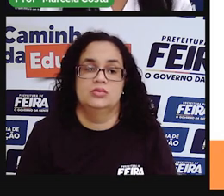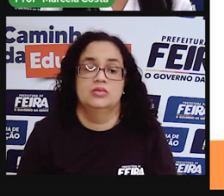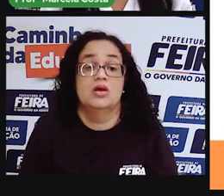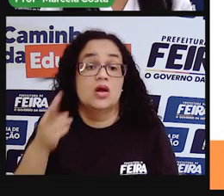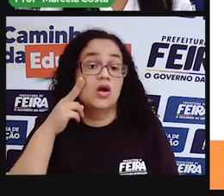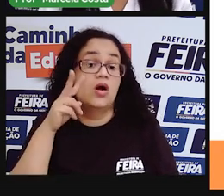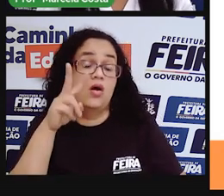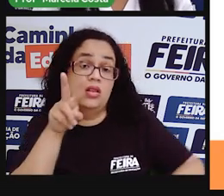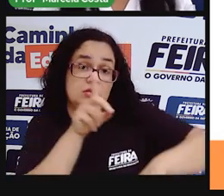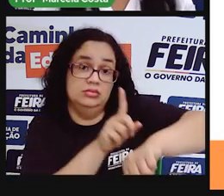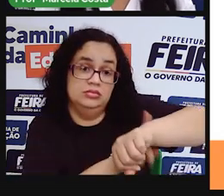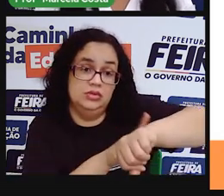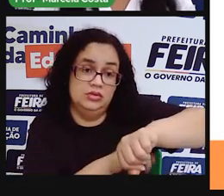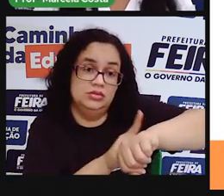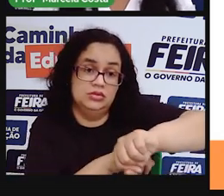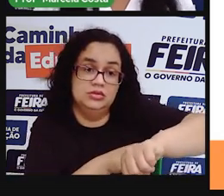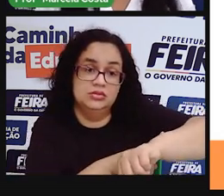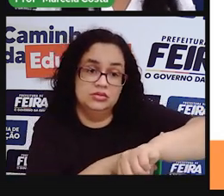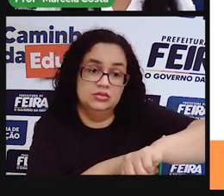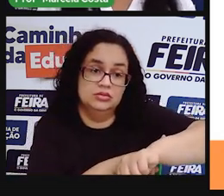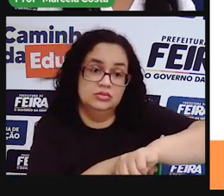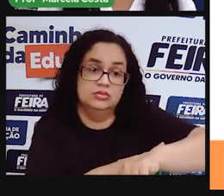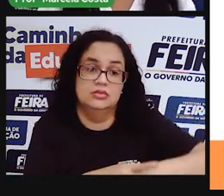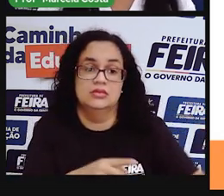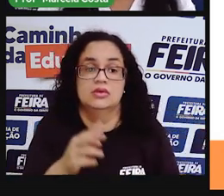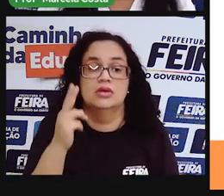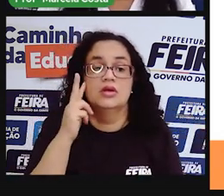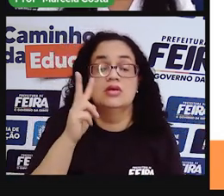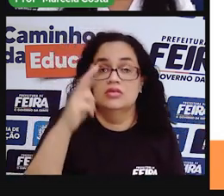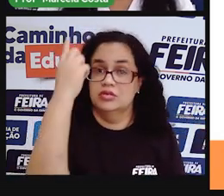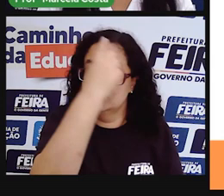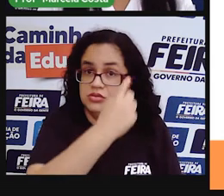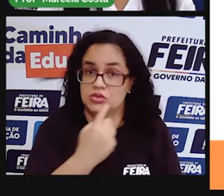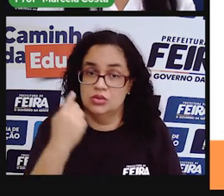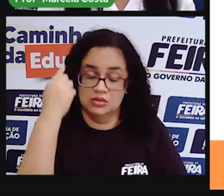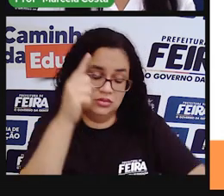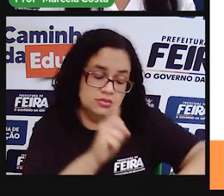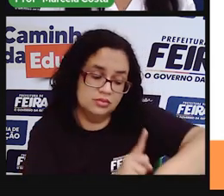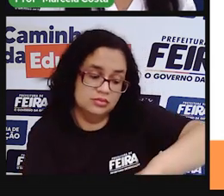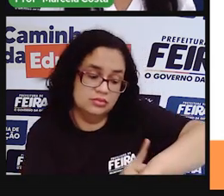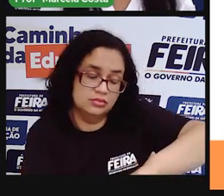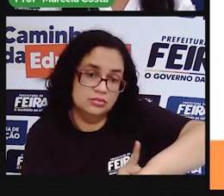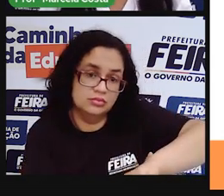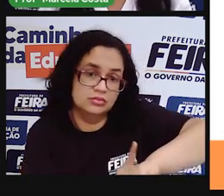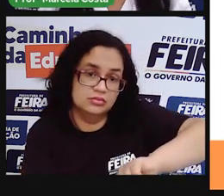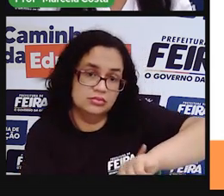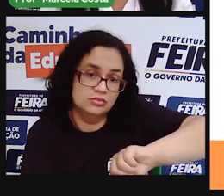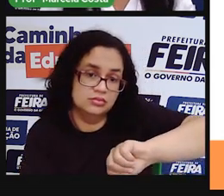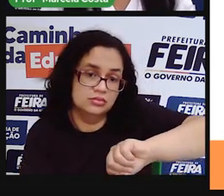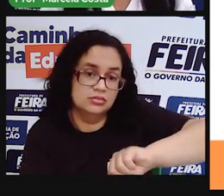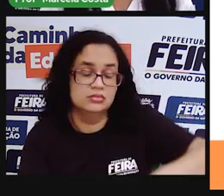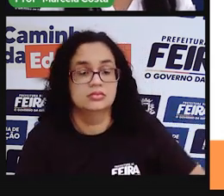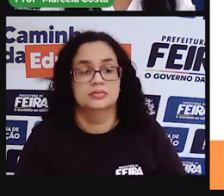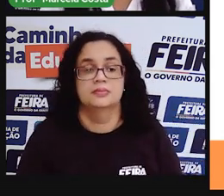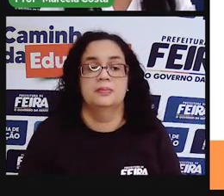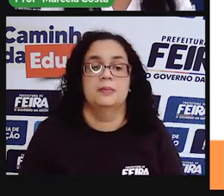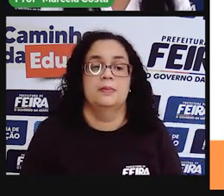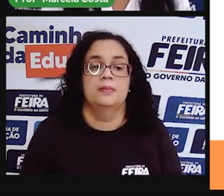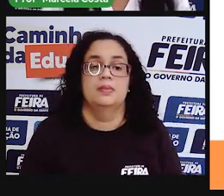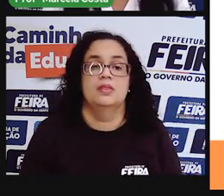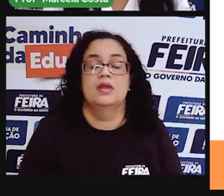Olha o relógio, onde a gente utiliza para ver as horas, contar os minutos, os